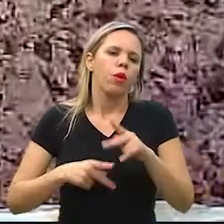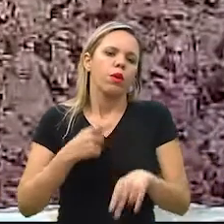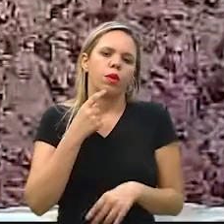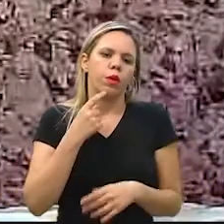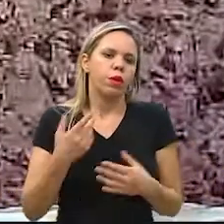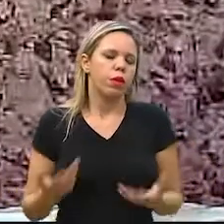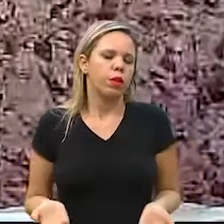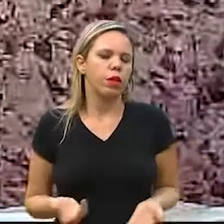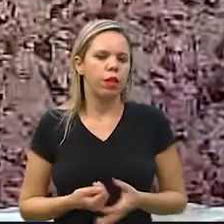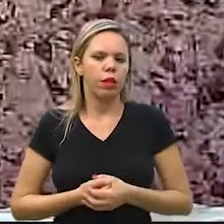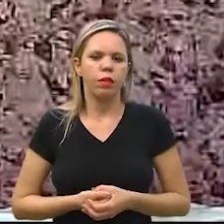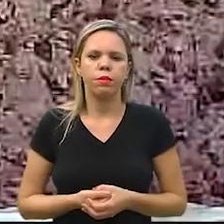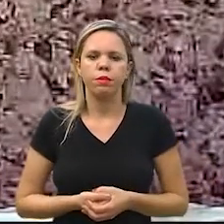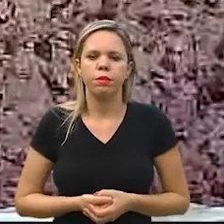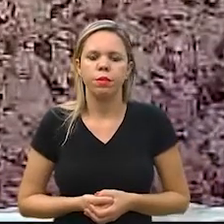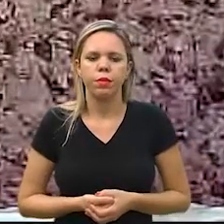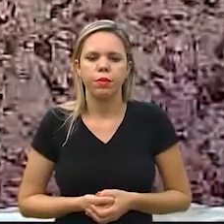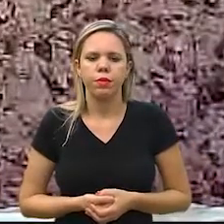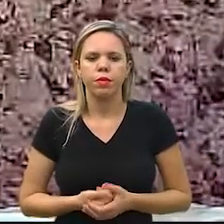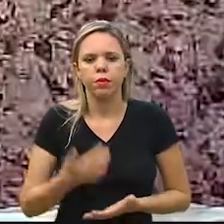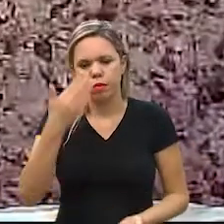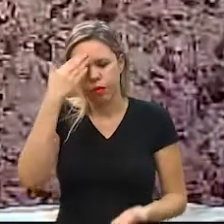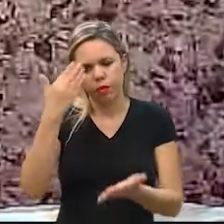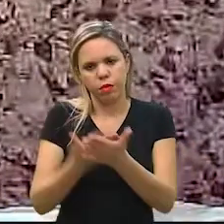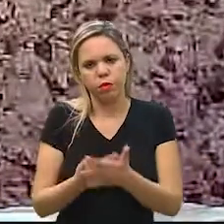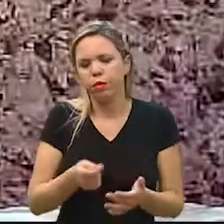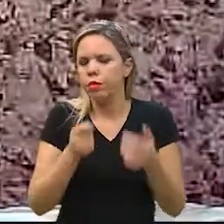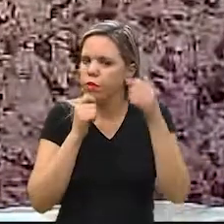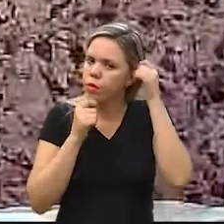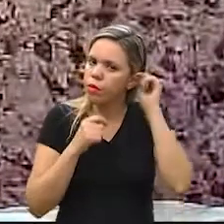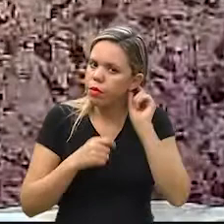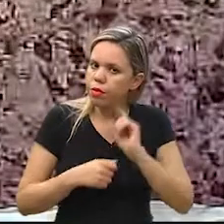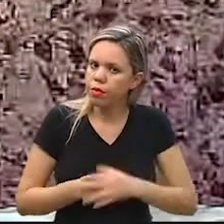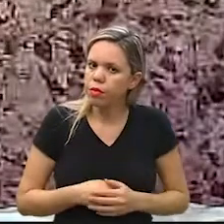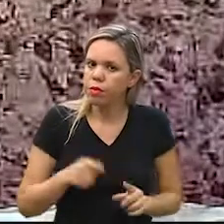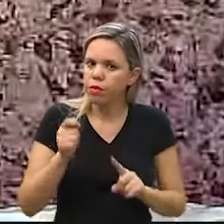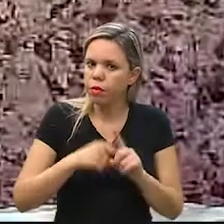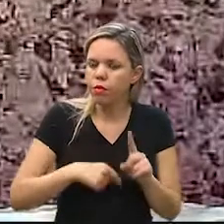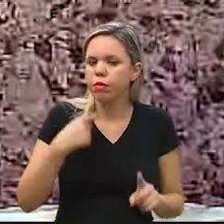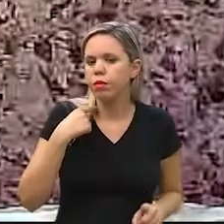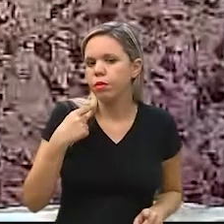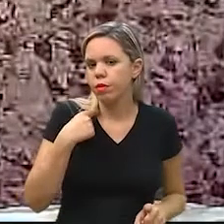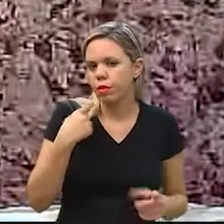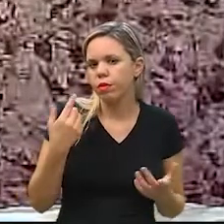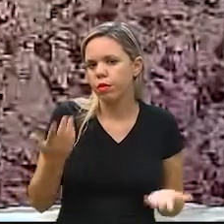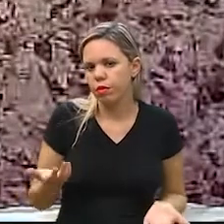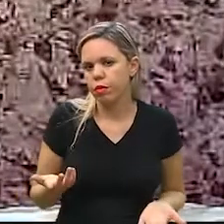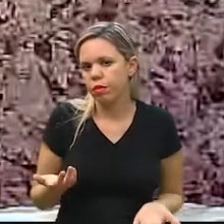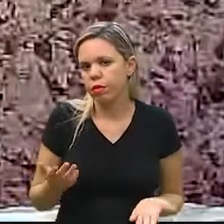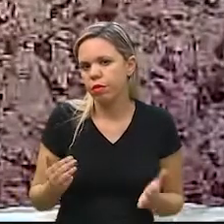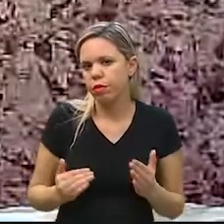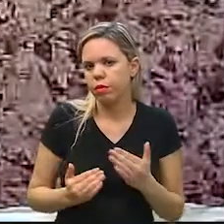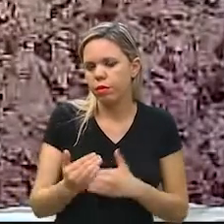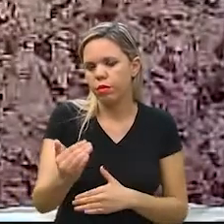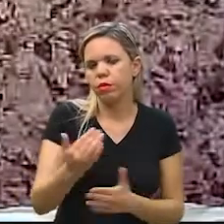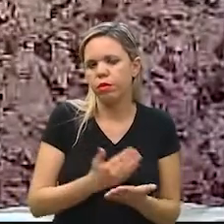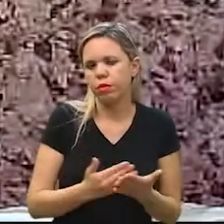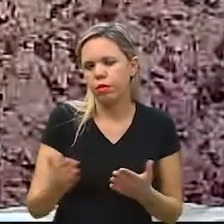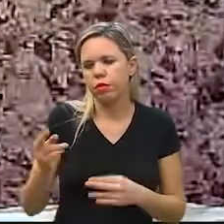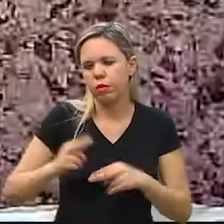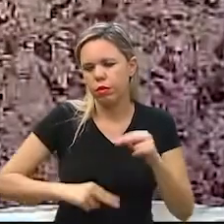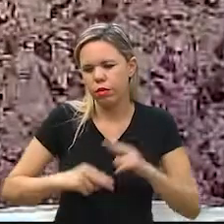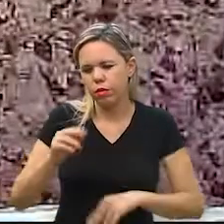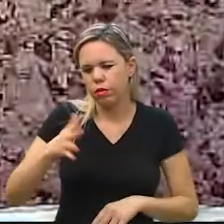população. Eu acredito que ainda no mês de maio, mais tardar no início de